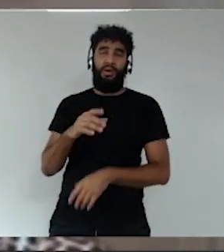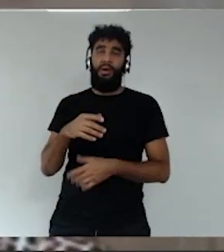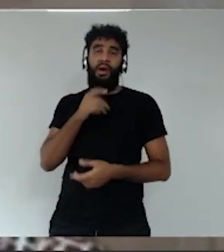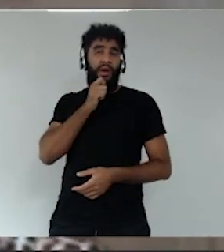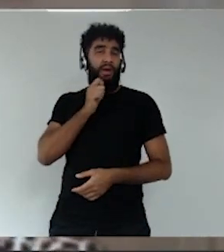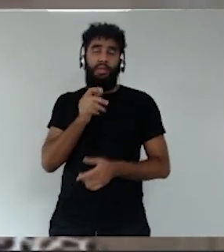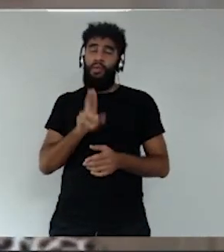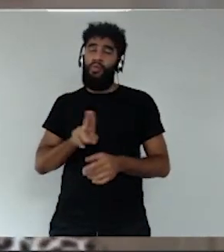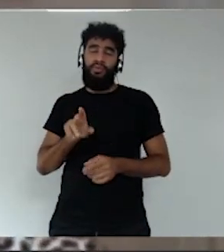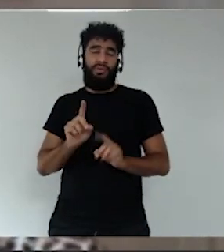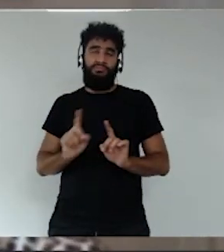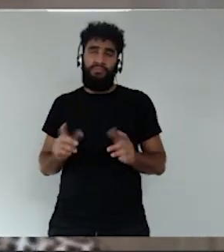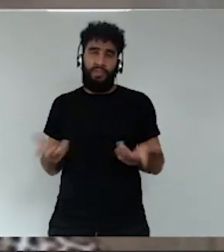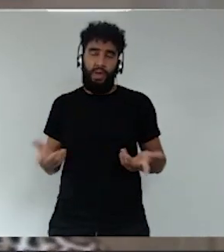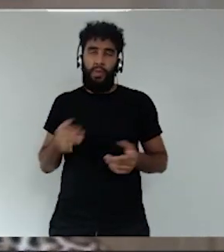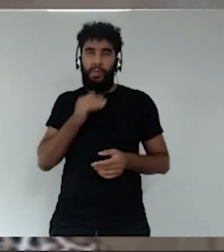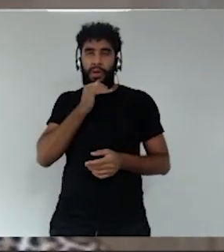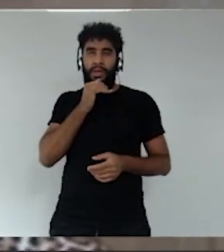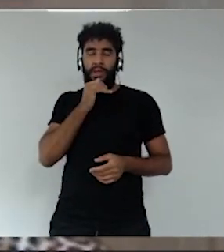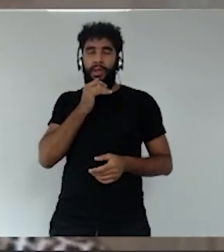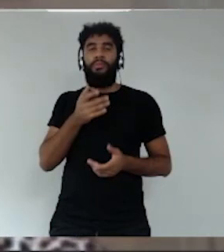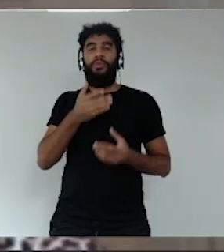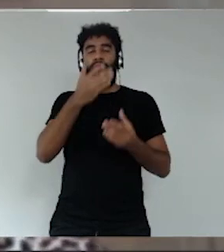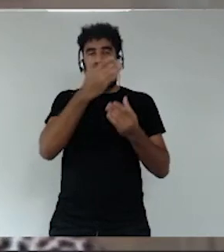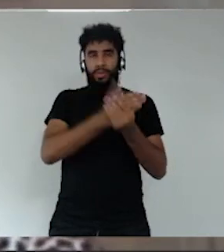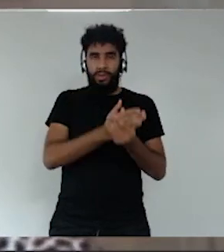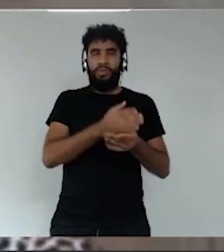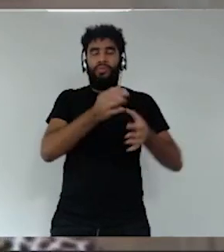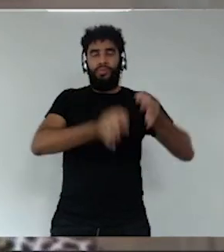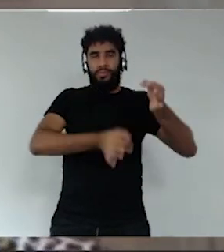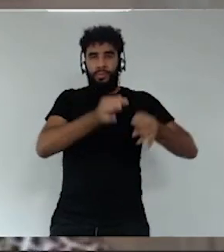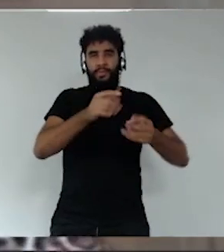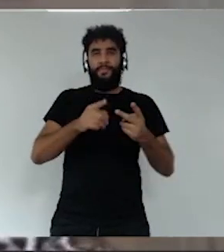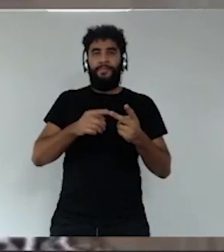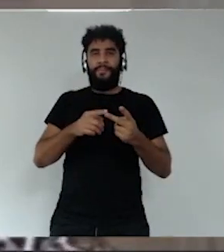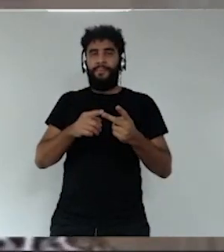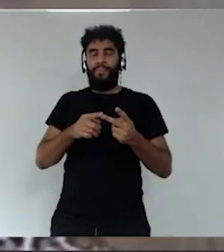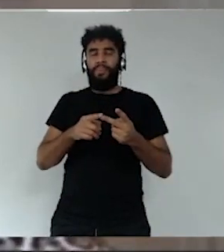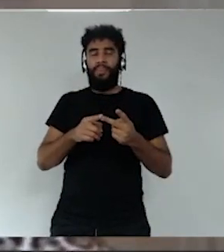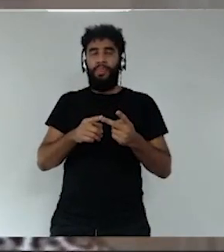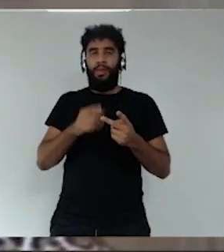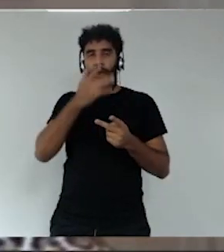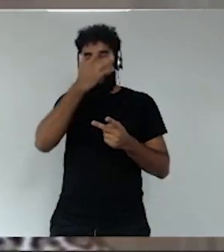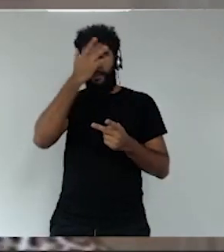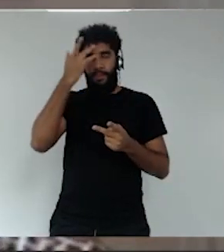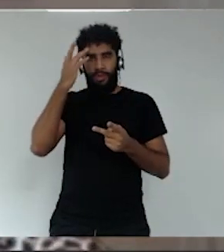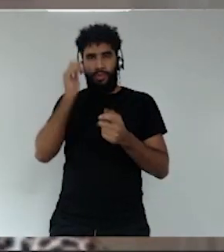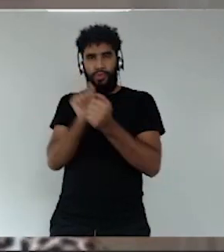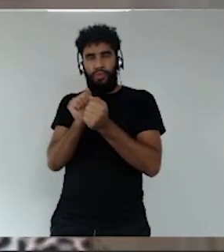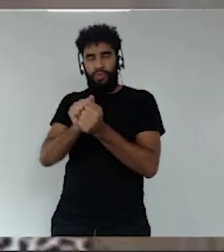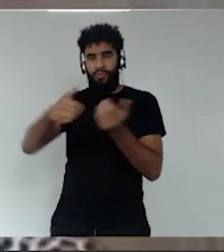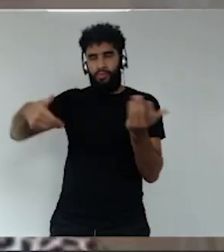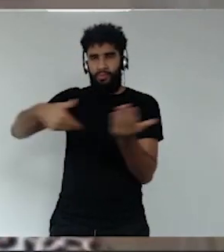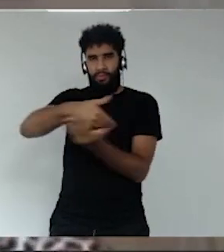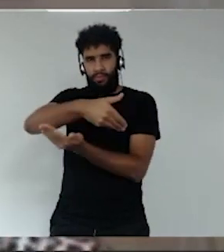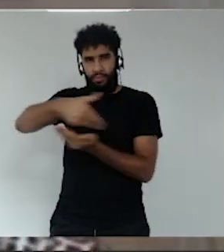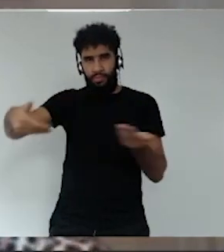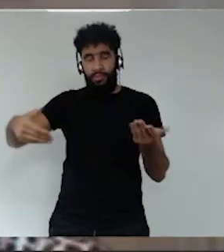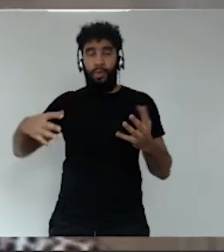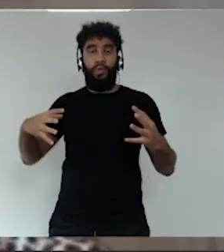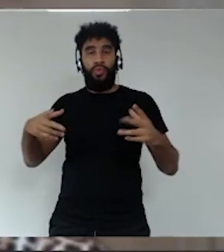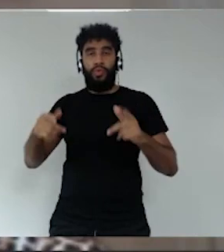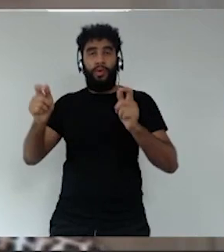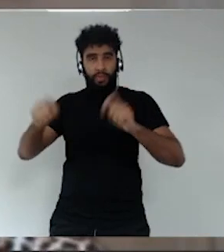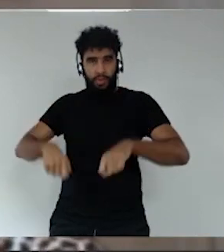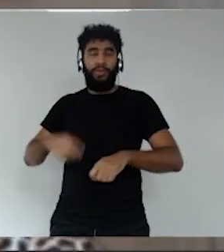deveriam ser, como o próprio negócio jurídico processual, o saneador em cooperação com as partes. Tudo isso pode ser usado